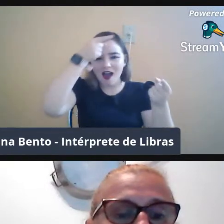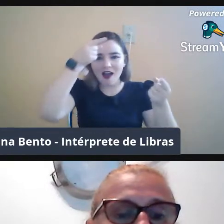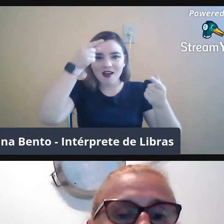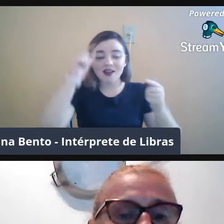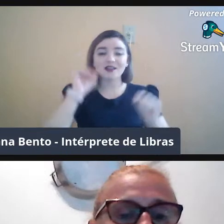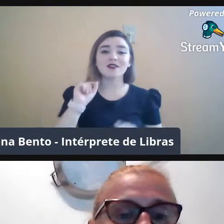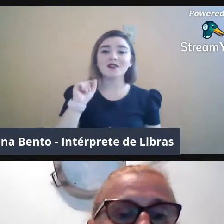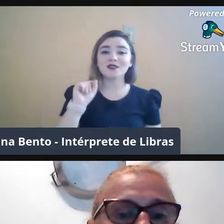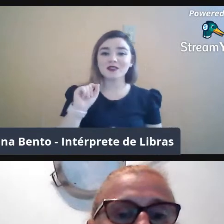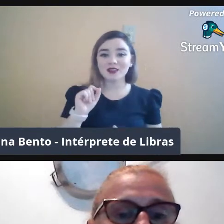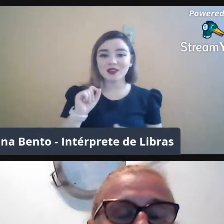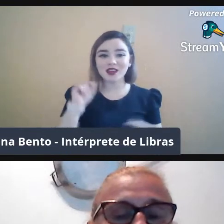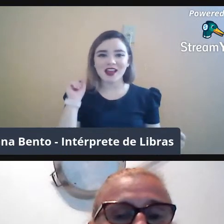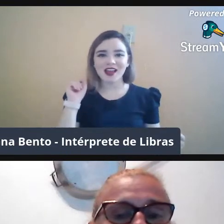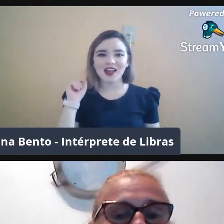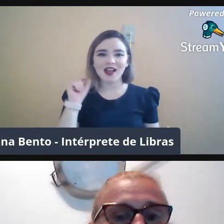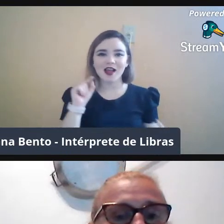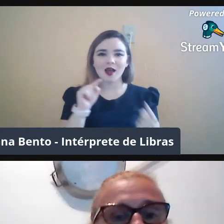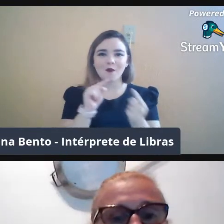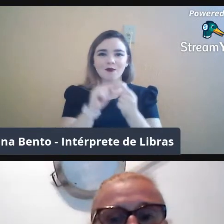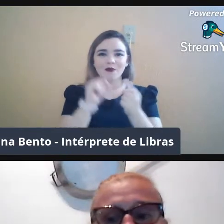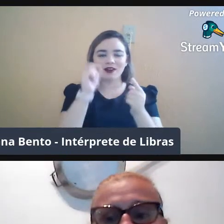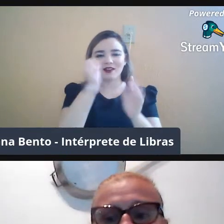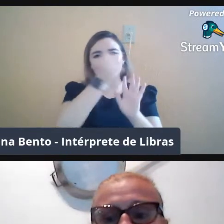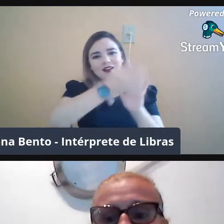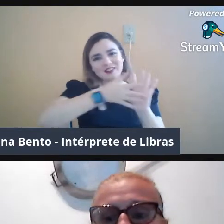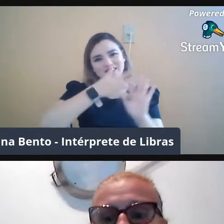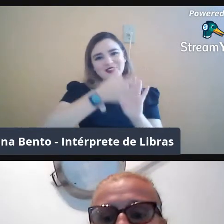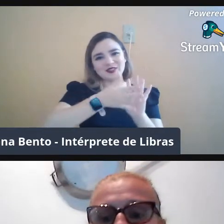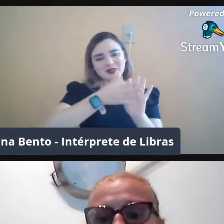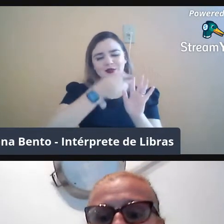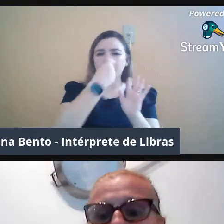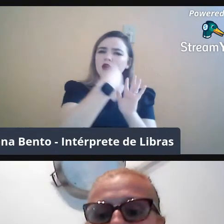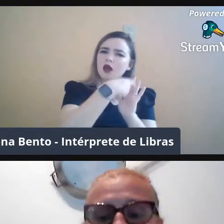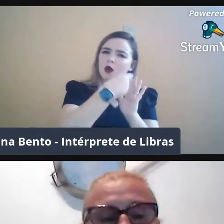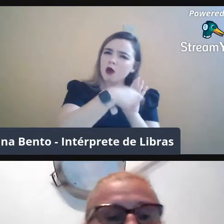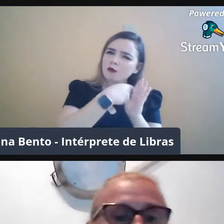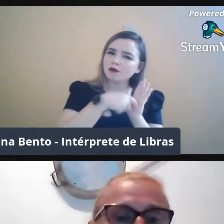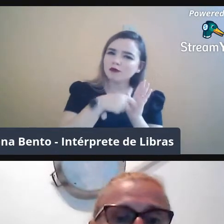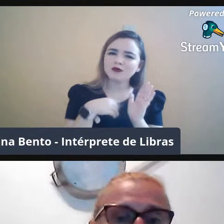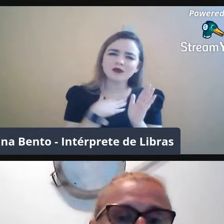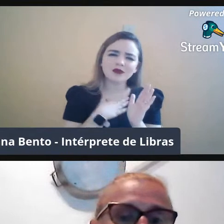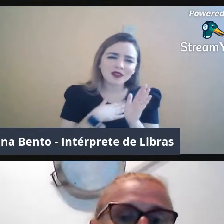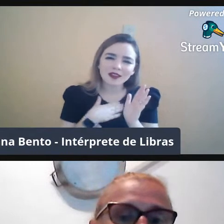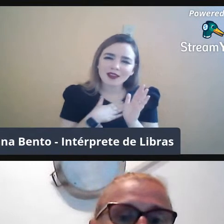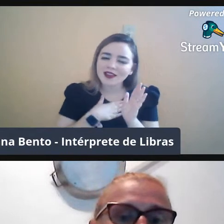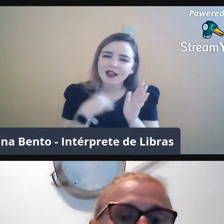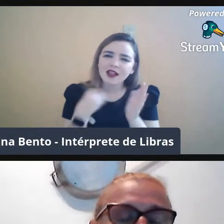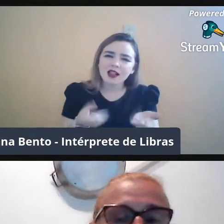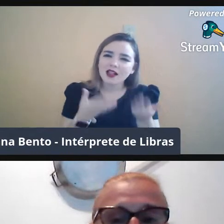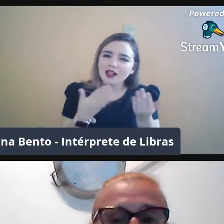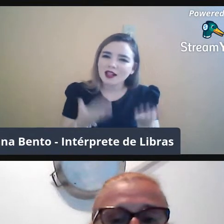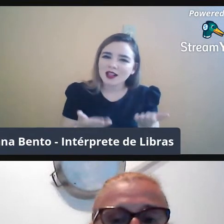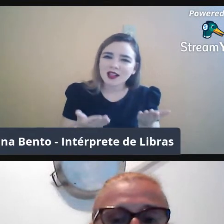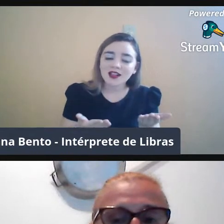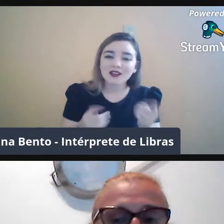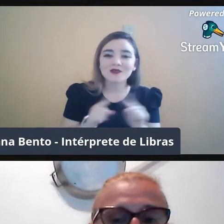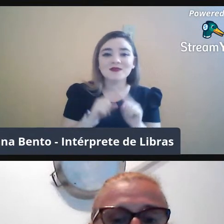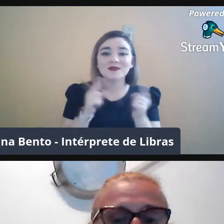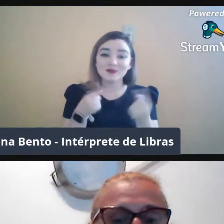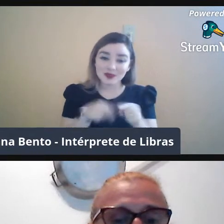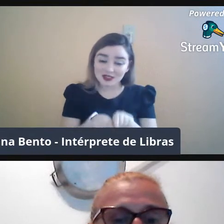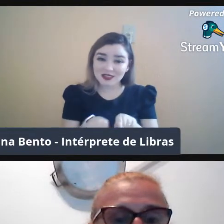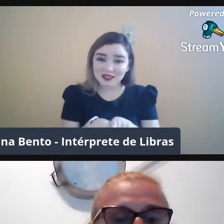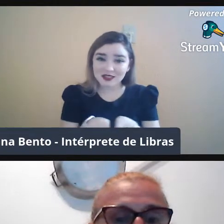essas ideias em textos. Escreva de uma forma gostosa, leve, mas ao mesmo